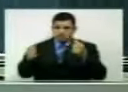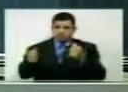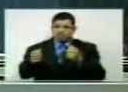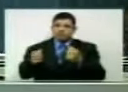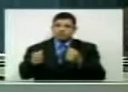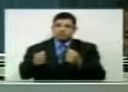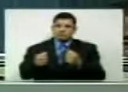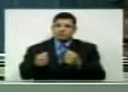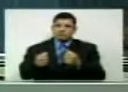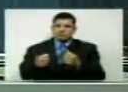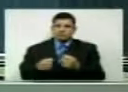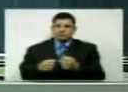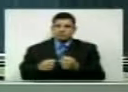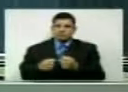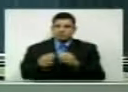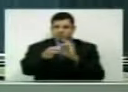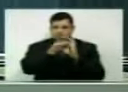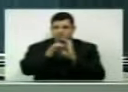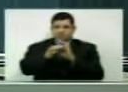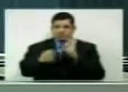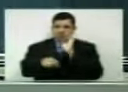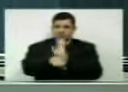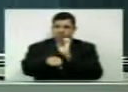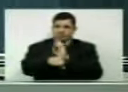atribuições da União, dos